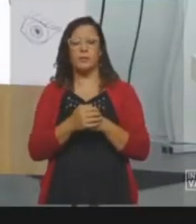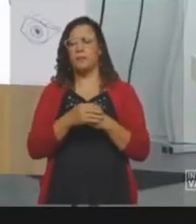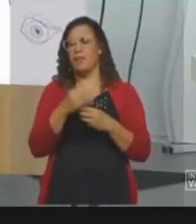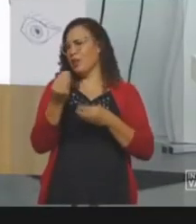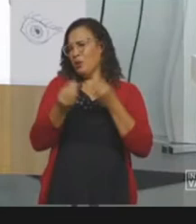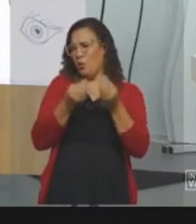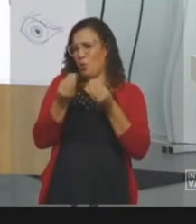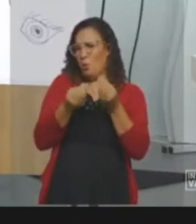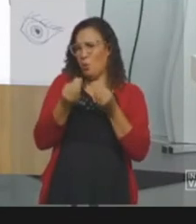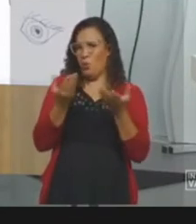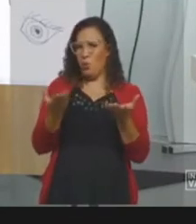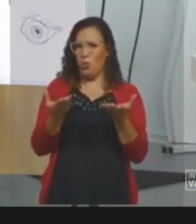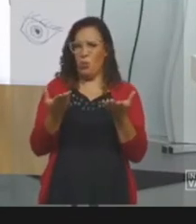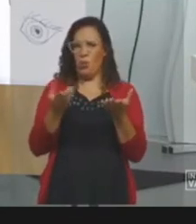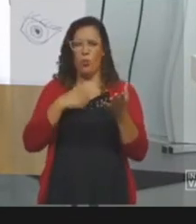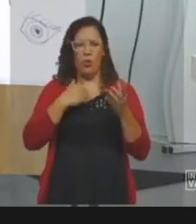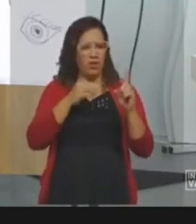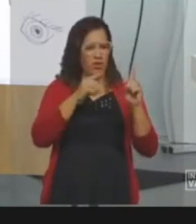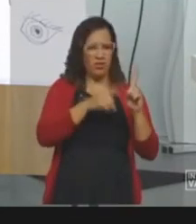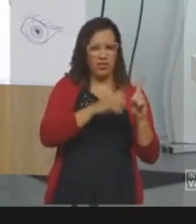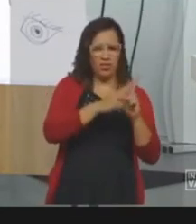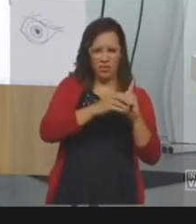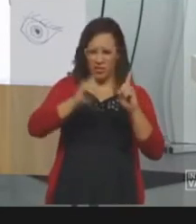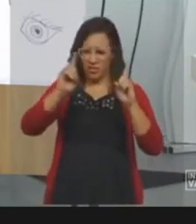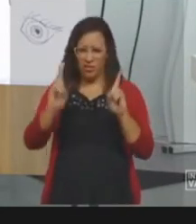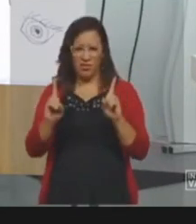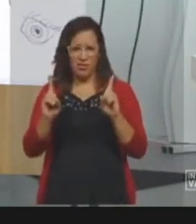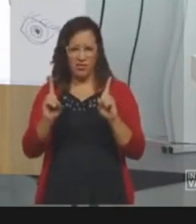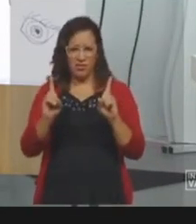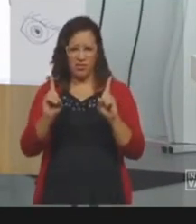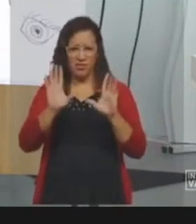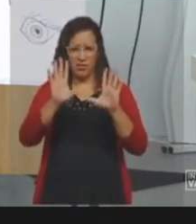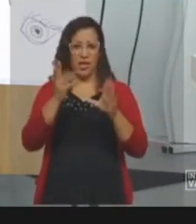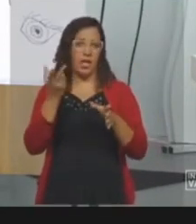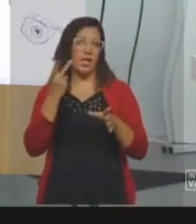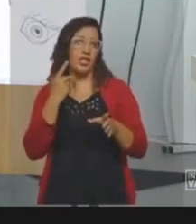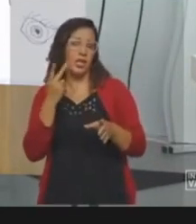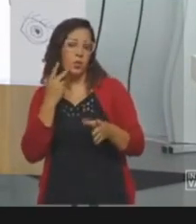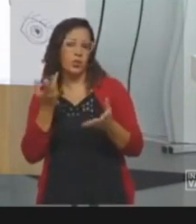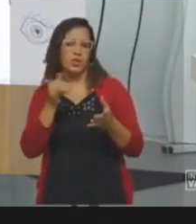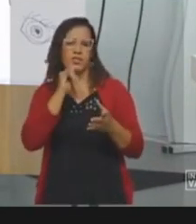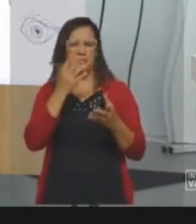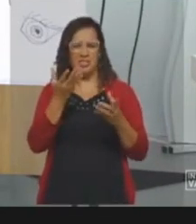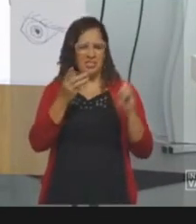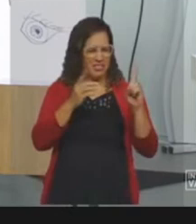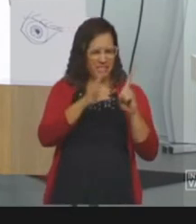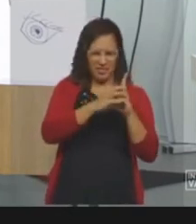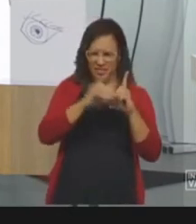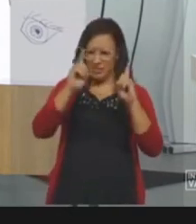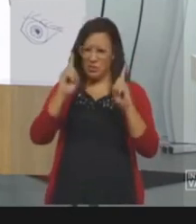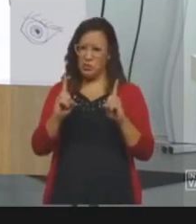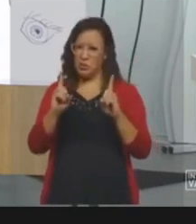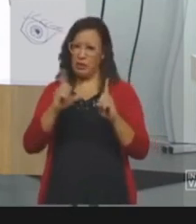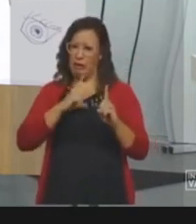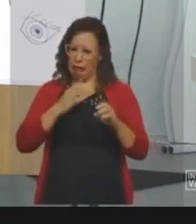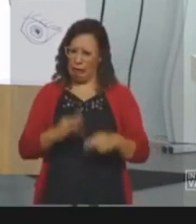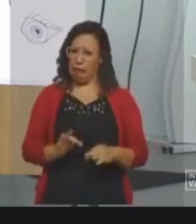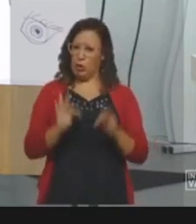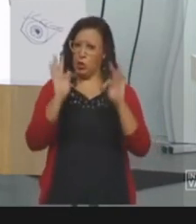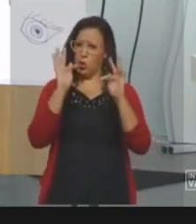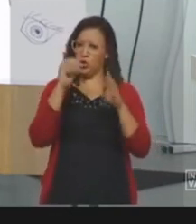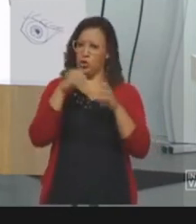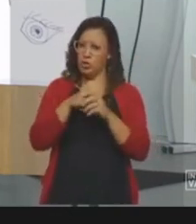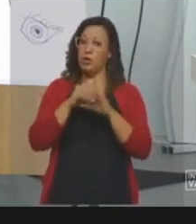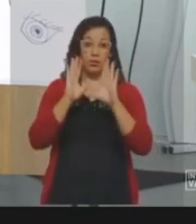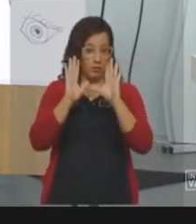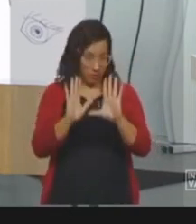seria, então, essa clonagem em organismos vivos? Clonagem natural, né? É comum a gente pensar, clonagem, isso é coisa de tecnologia? É